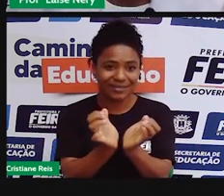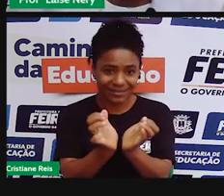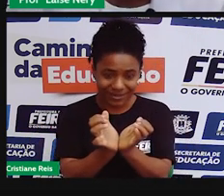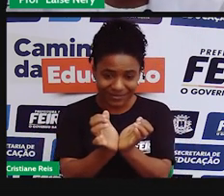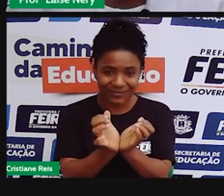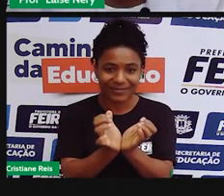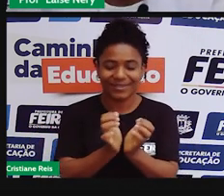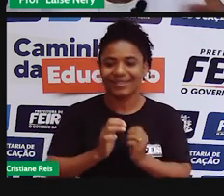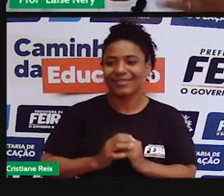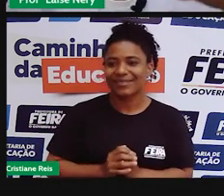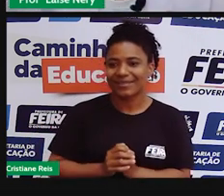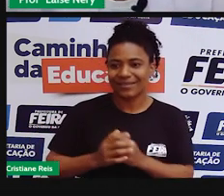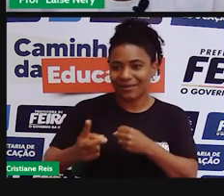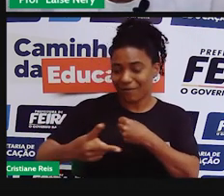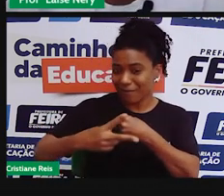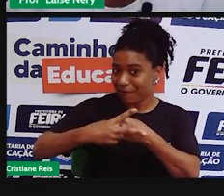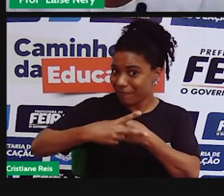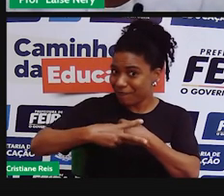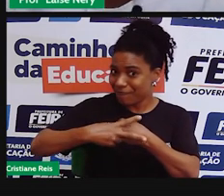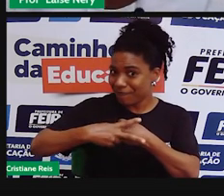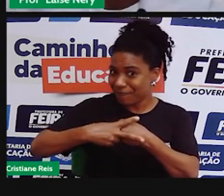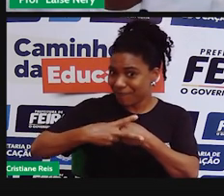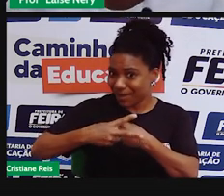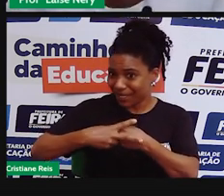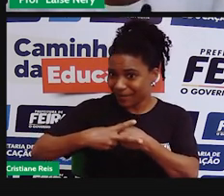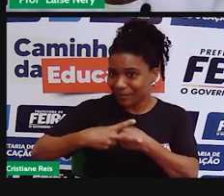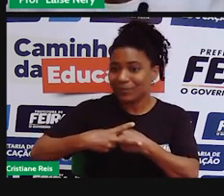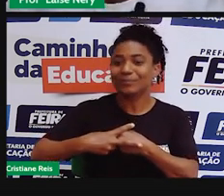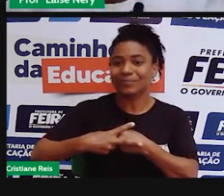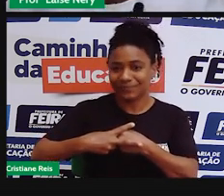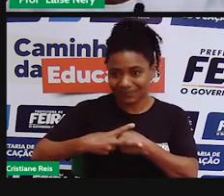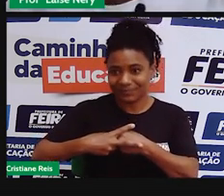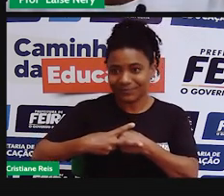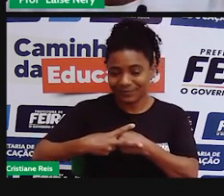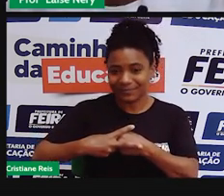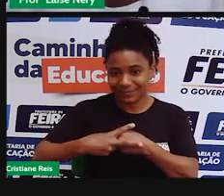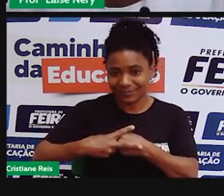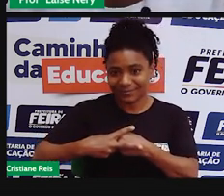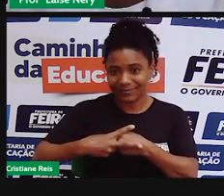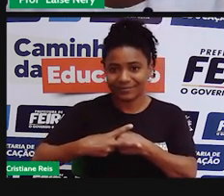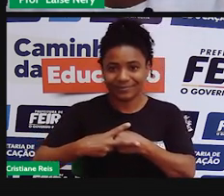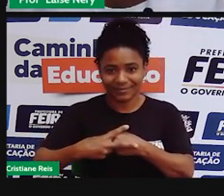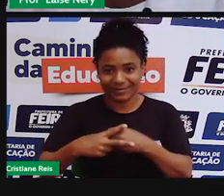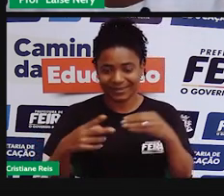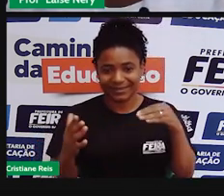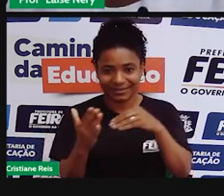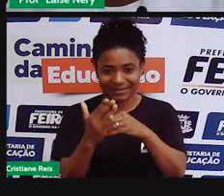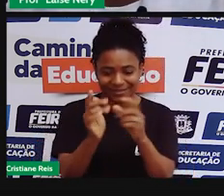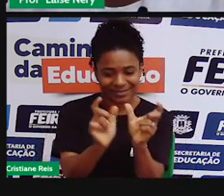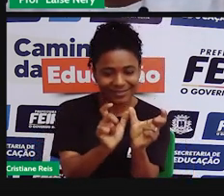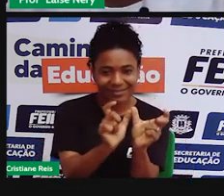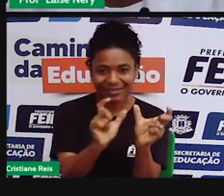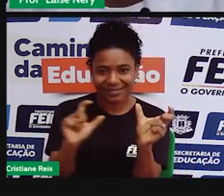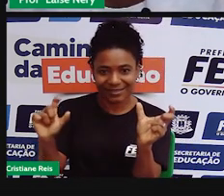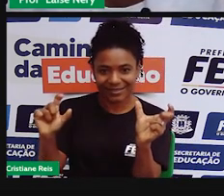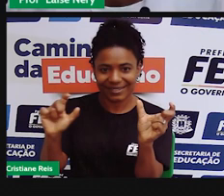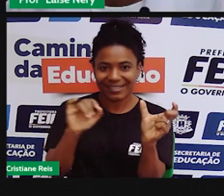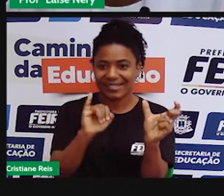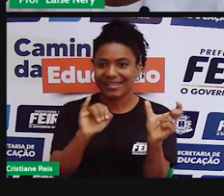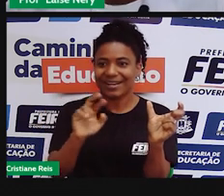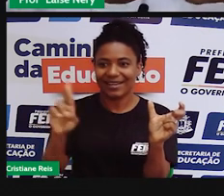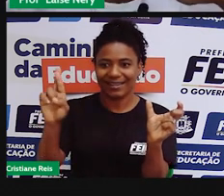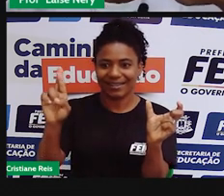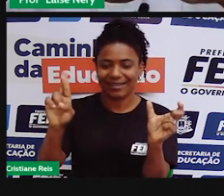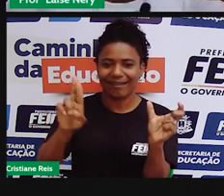os verbos que são terminados ou seja lá no final e as últimas letrinhas são ia